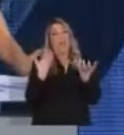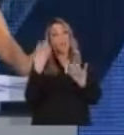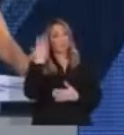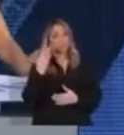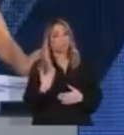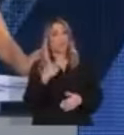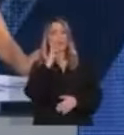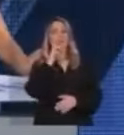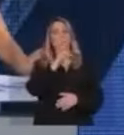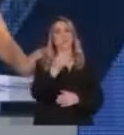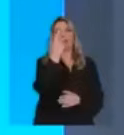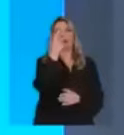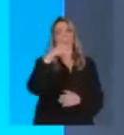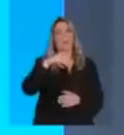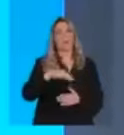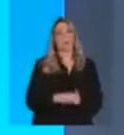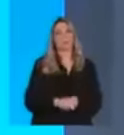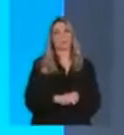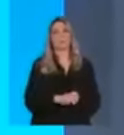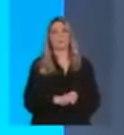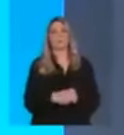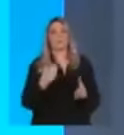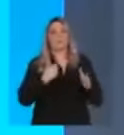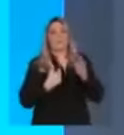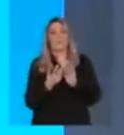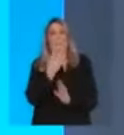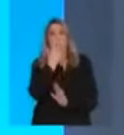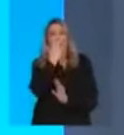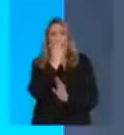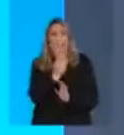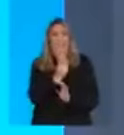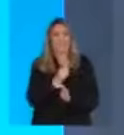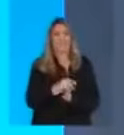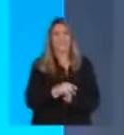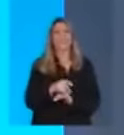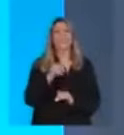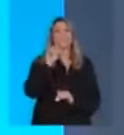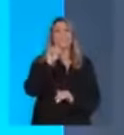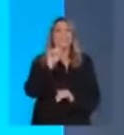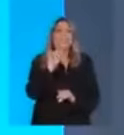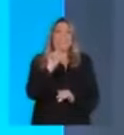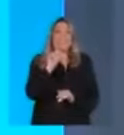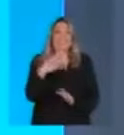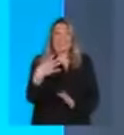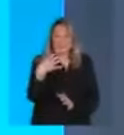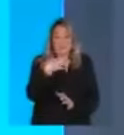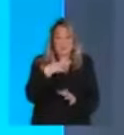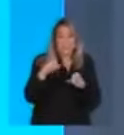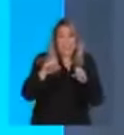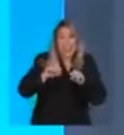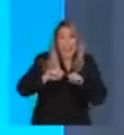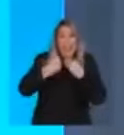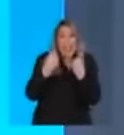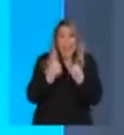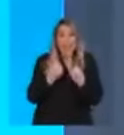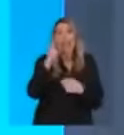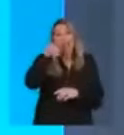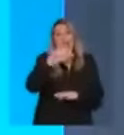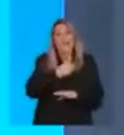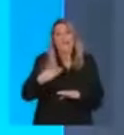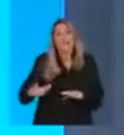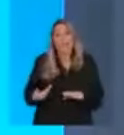agora um minuto e meio paraa resposta me parece que o modelo que quebra o país é o modelo do governo que o o senhor apoia nesse